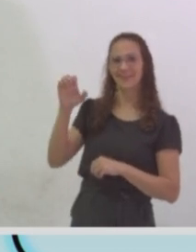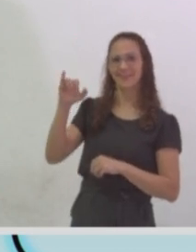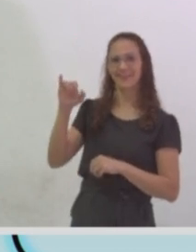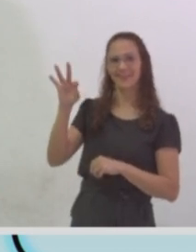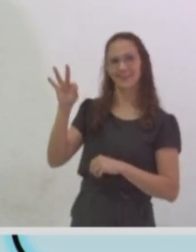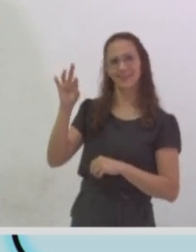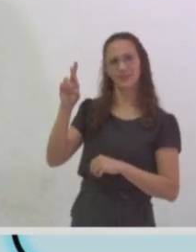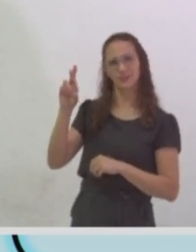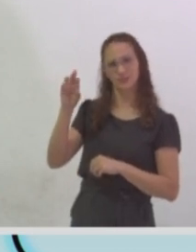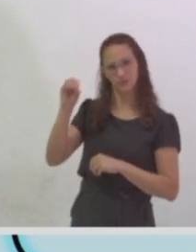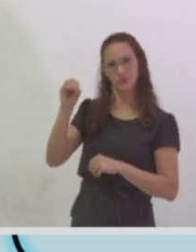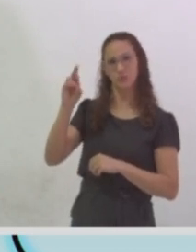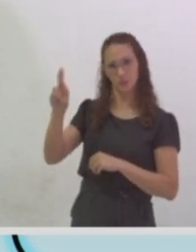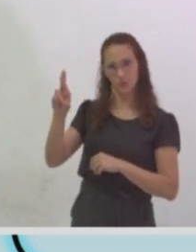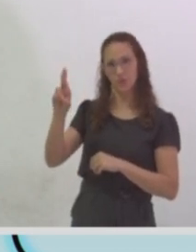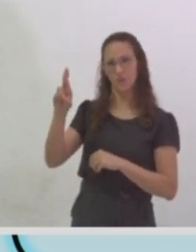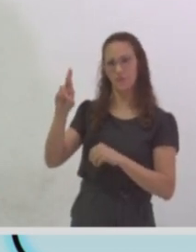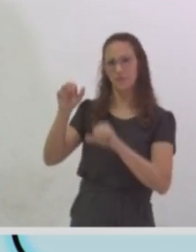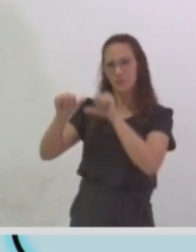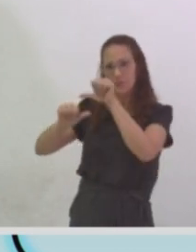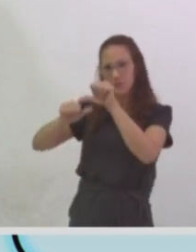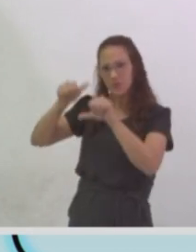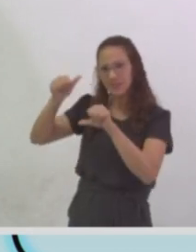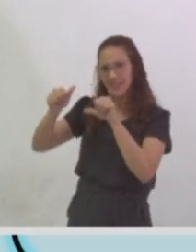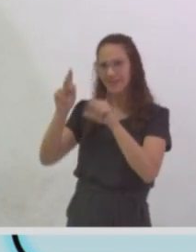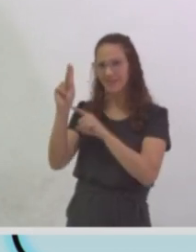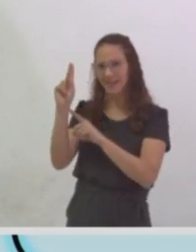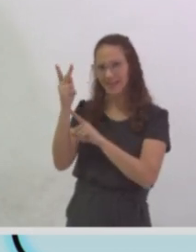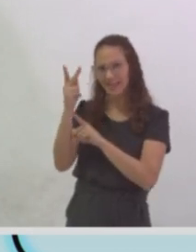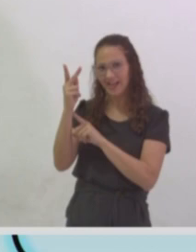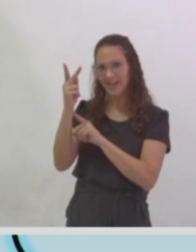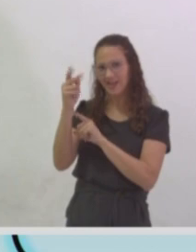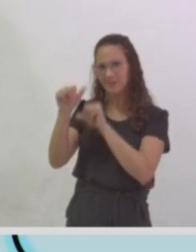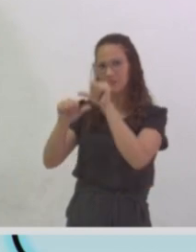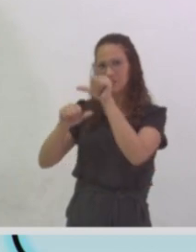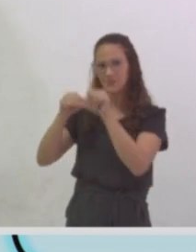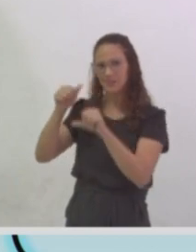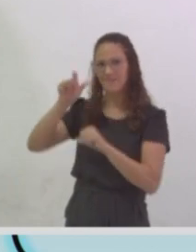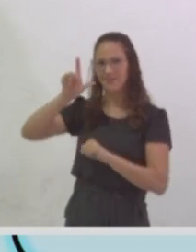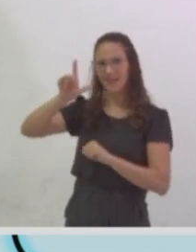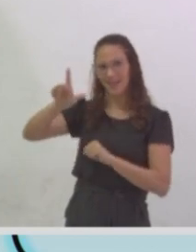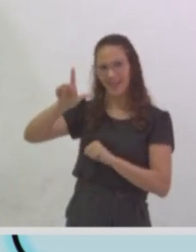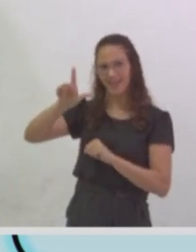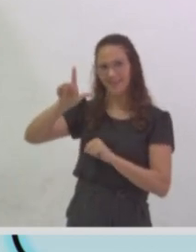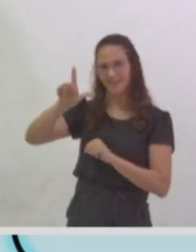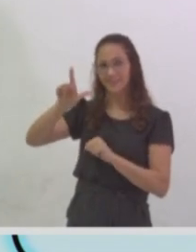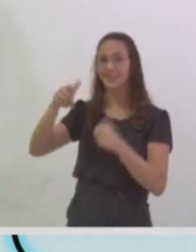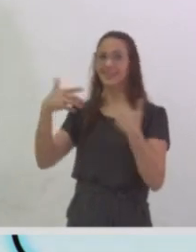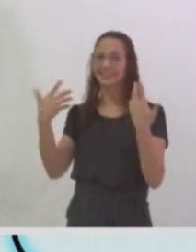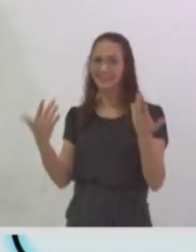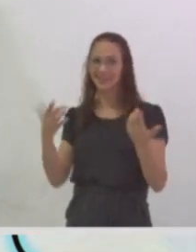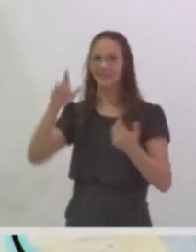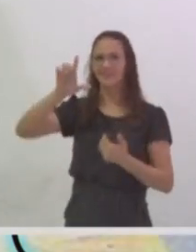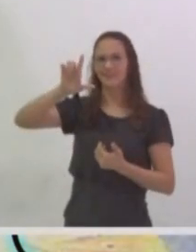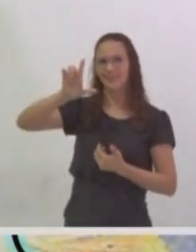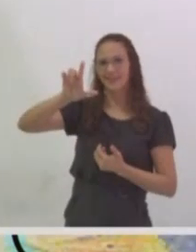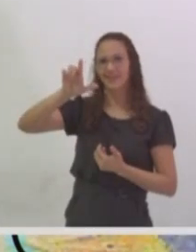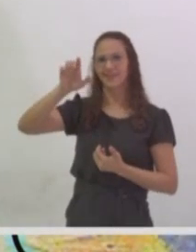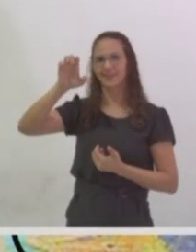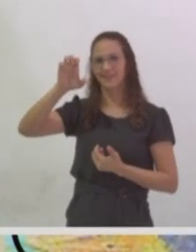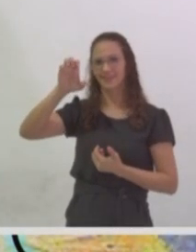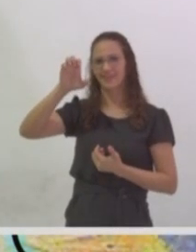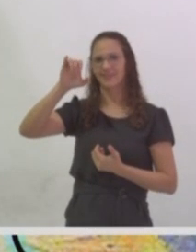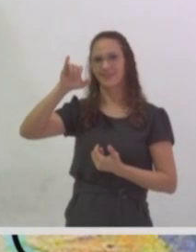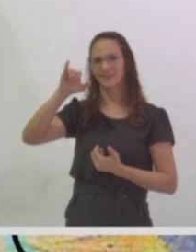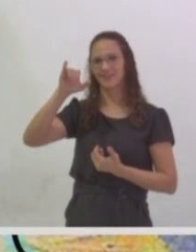L para formar leitor. Oh, vamos verificar então isso? Vamos voltar lá para a